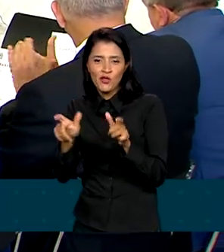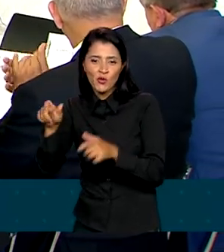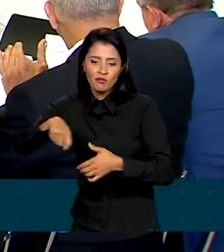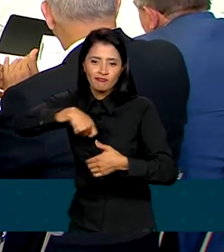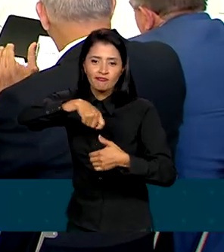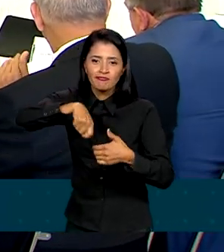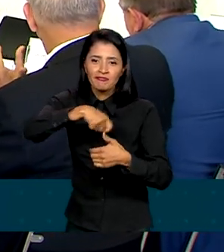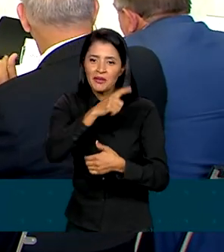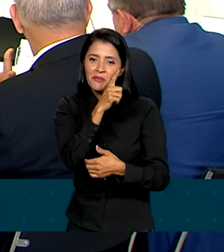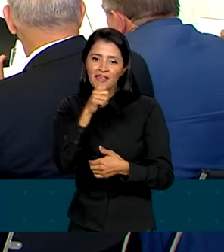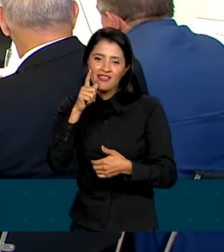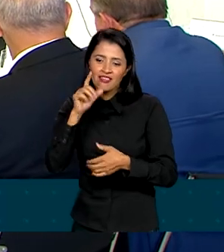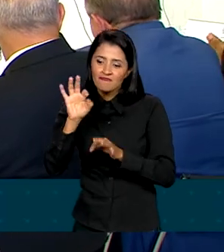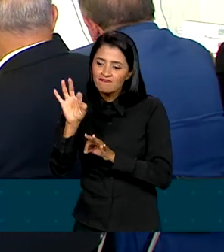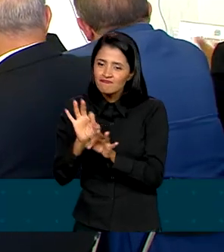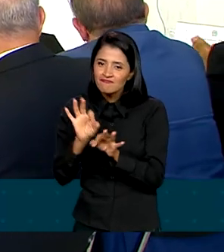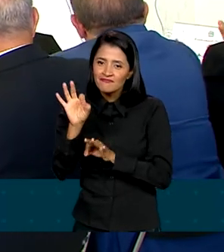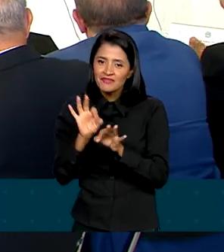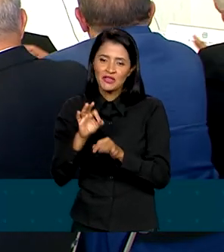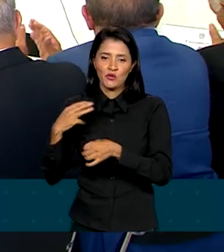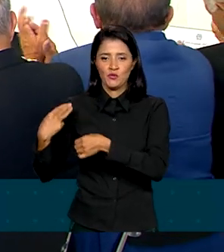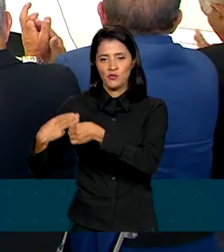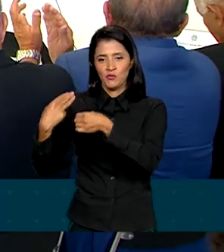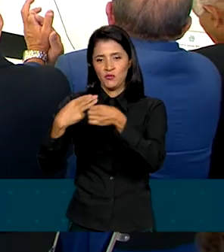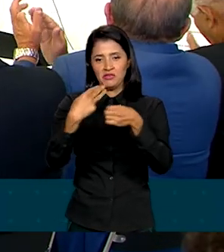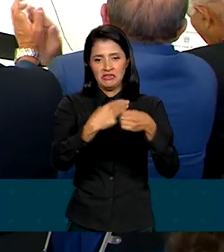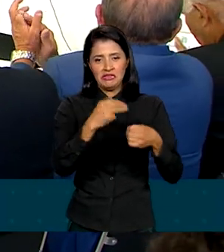Todos os municípios brasileiros.